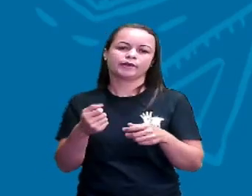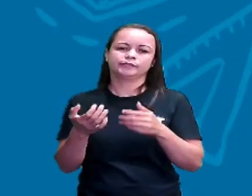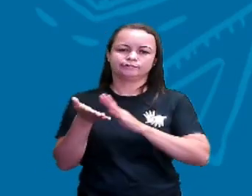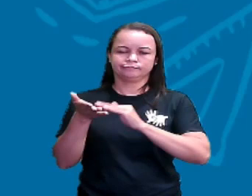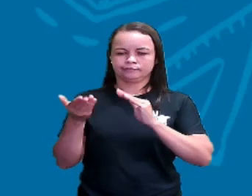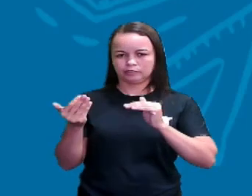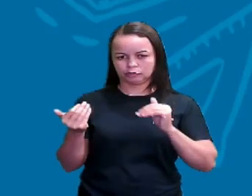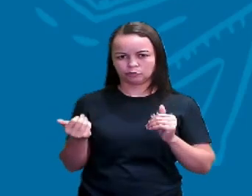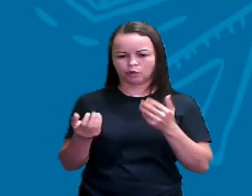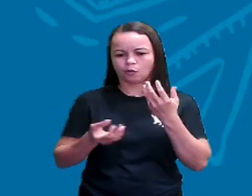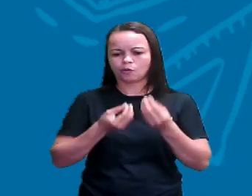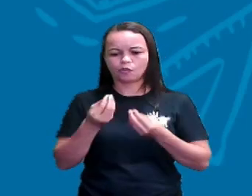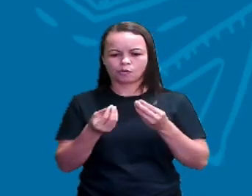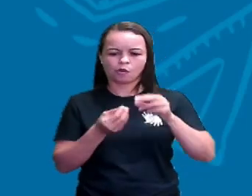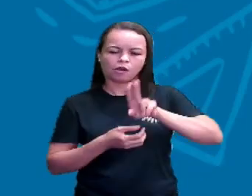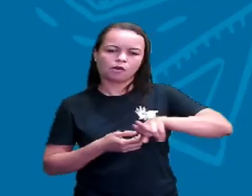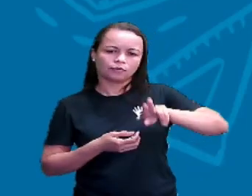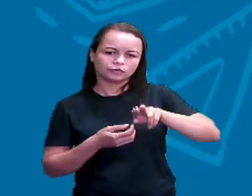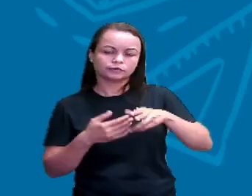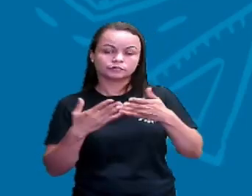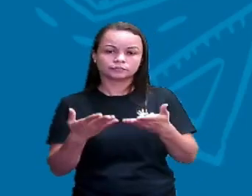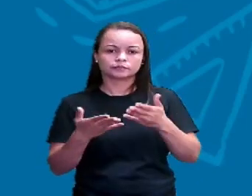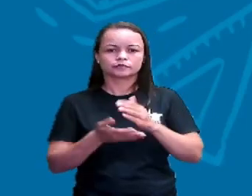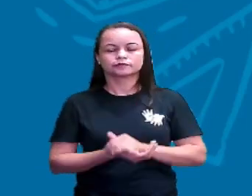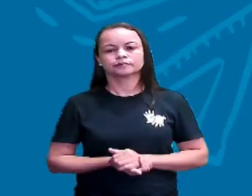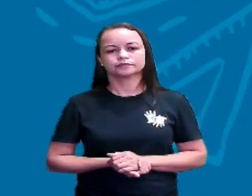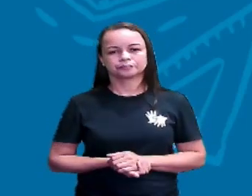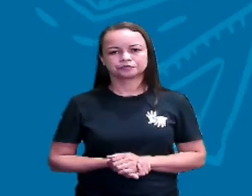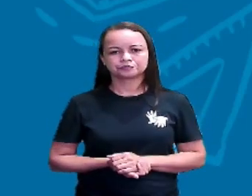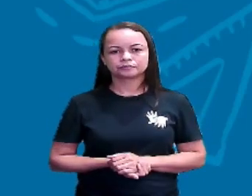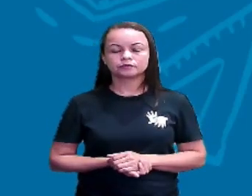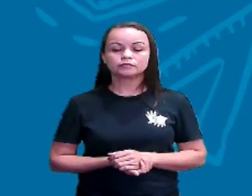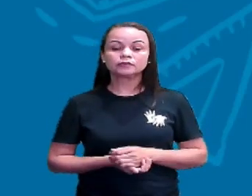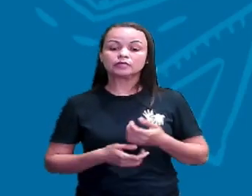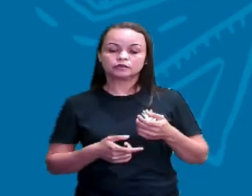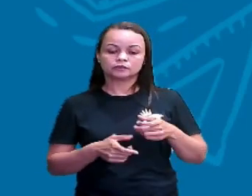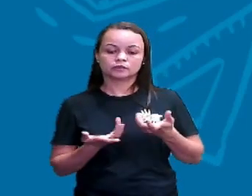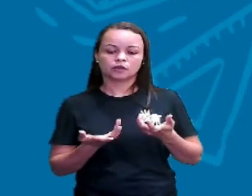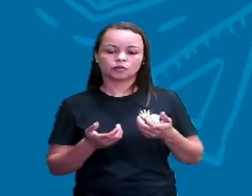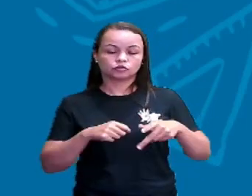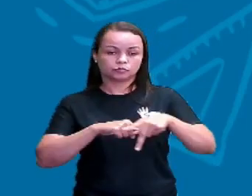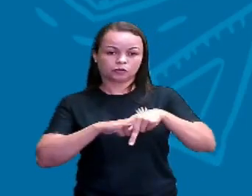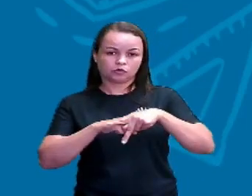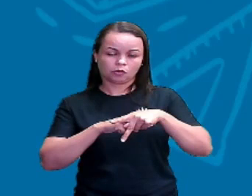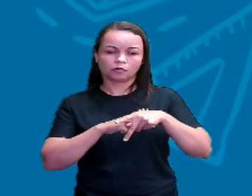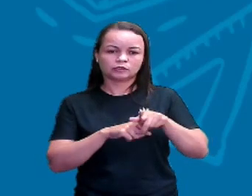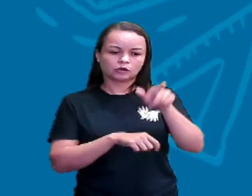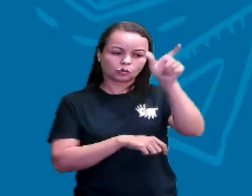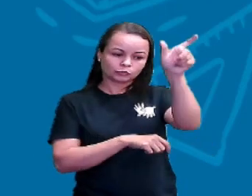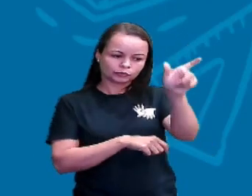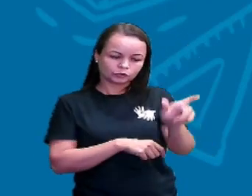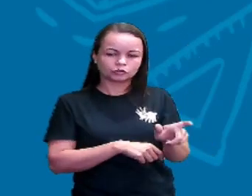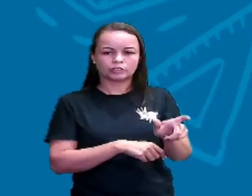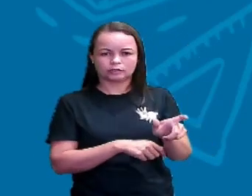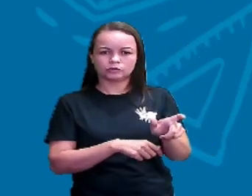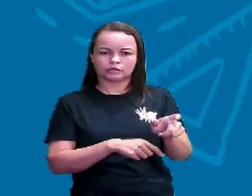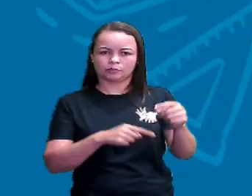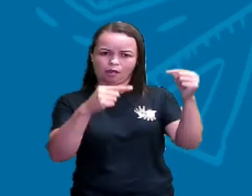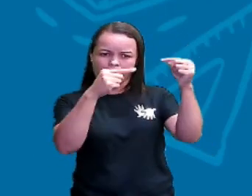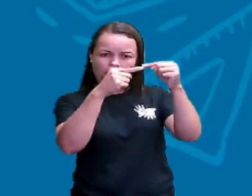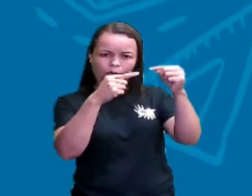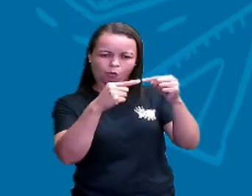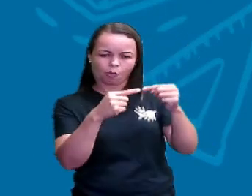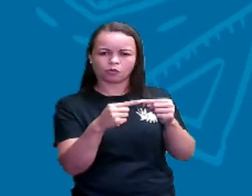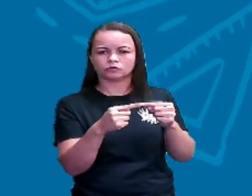pessoais geralmente cumprem a função de sujeito. E o sujeito, eles sempre concordam